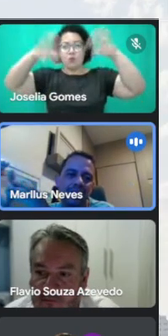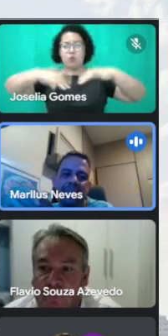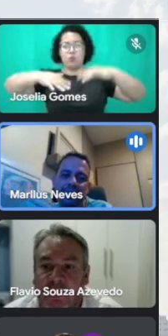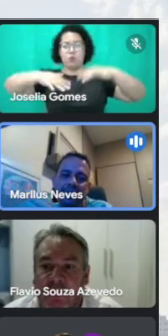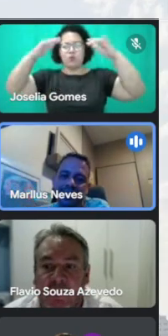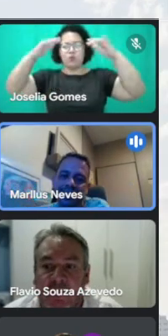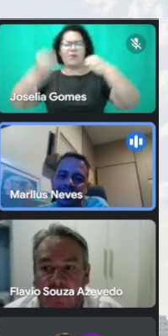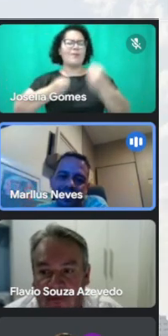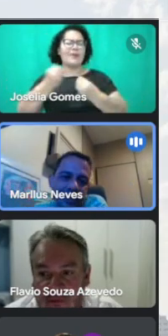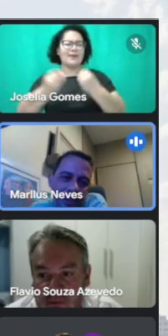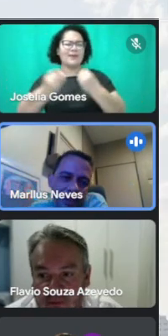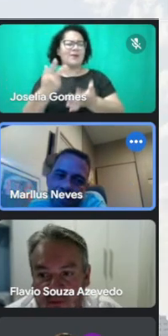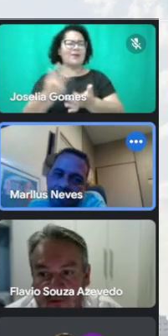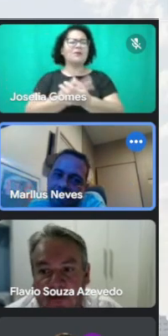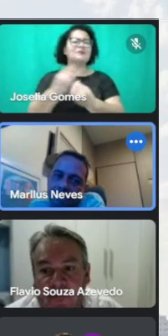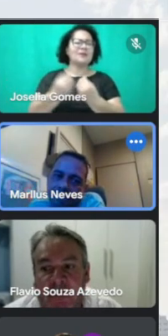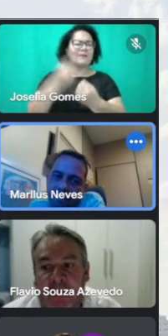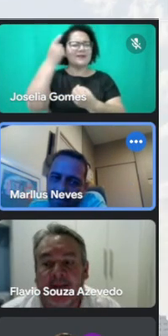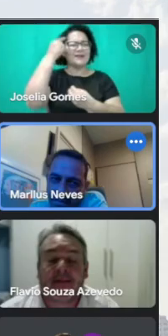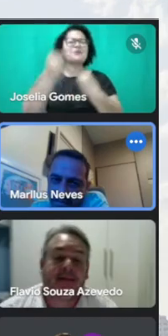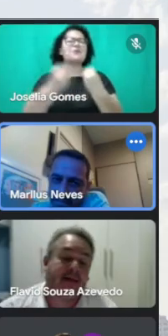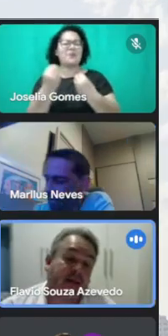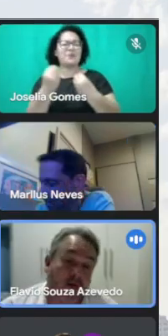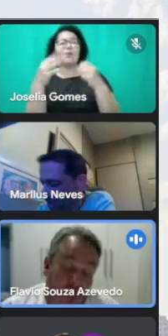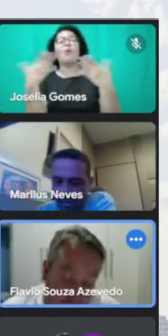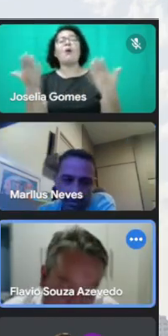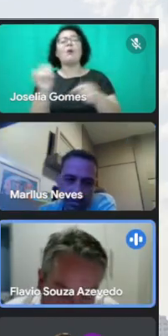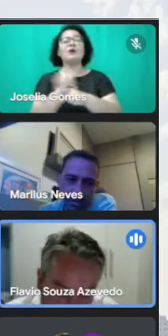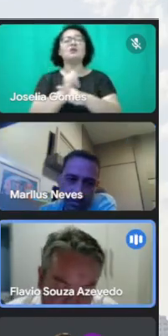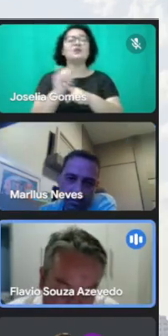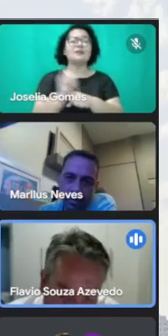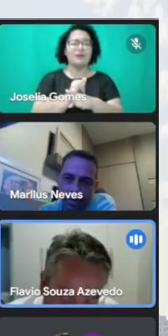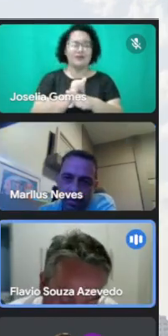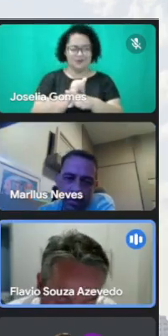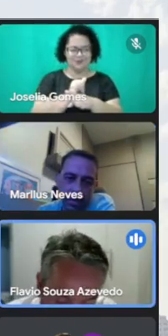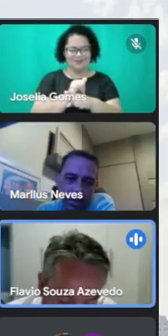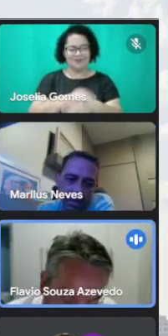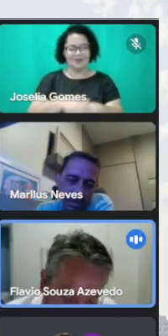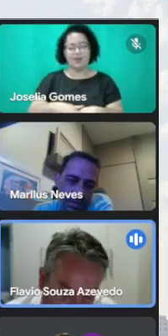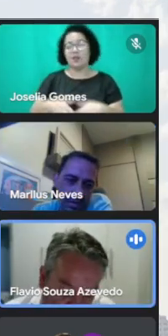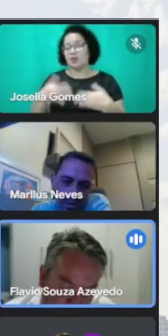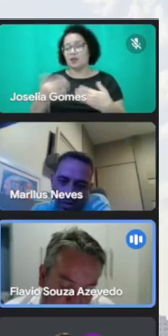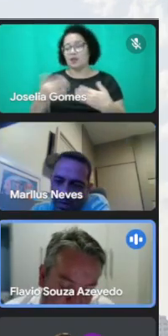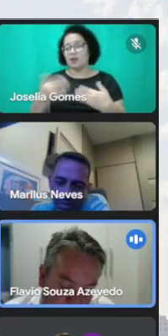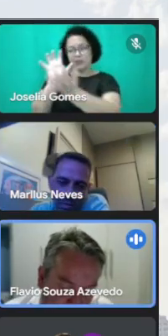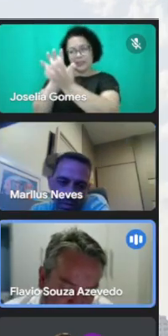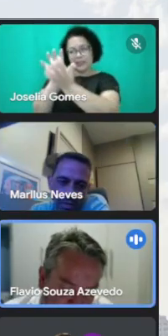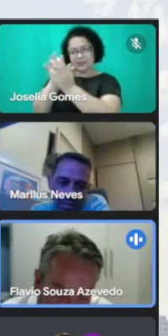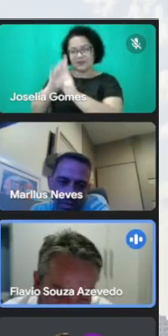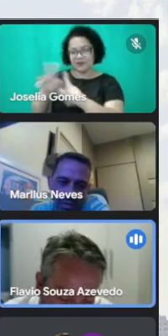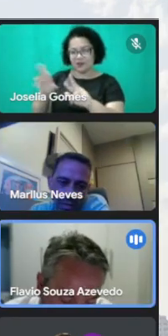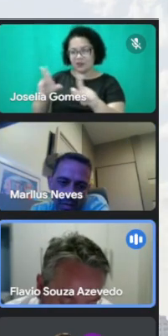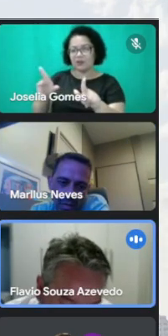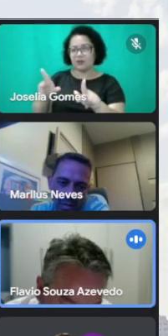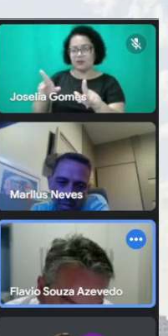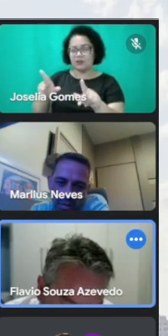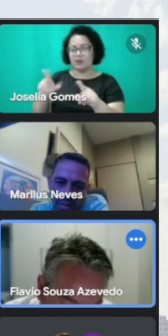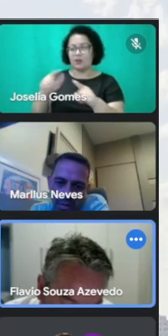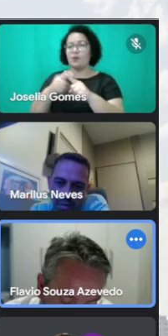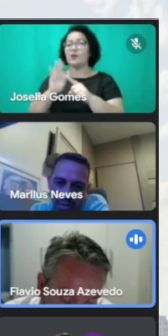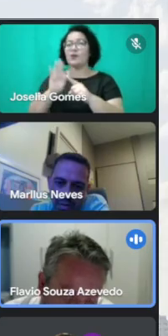trabalham? Como é que eles pensaram isso? Então, Recife é diferente, porque, como assim, eu